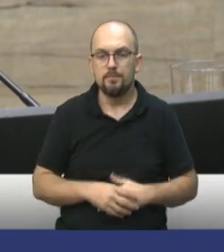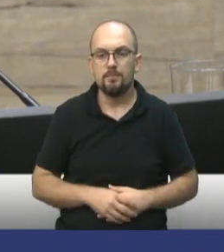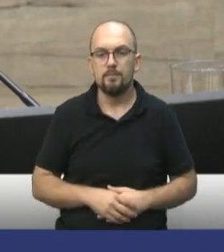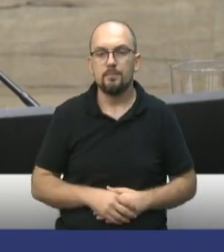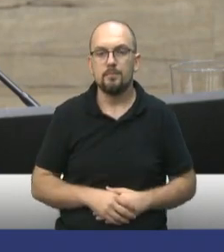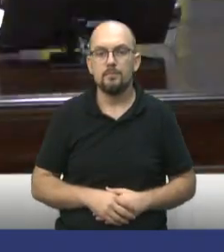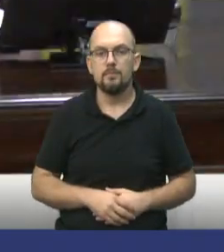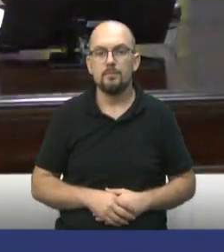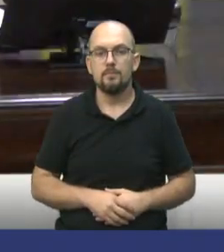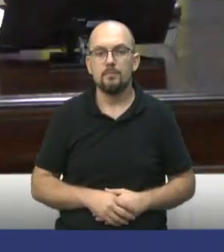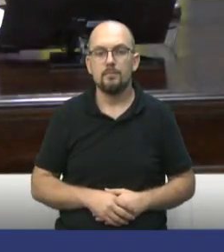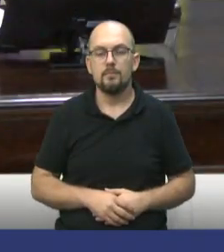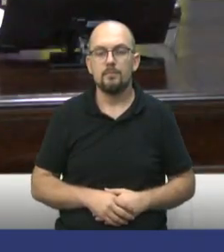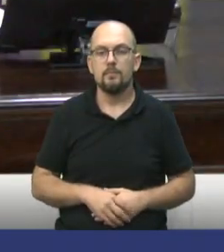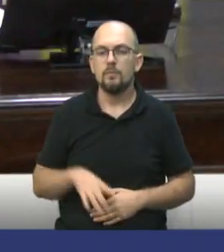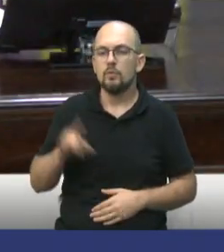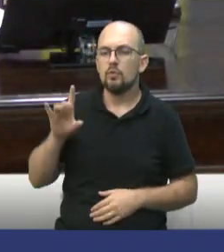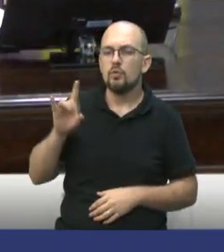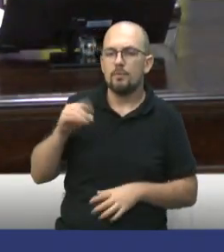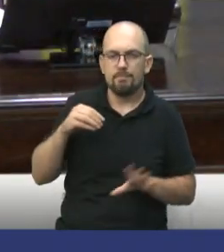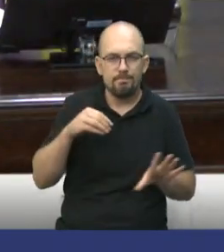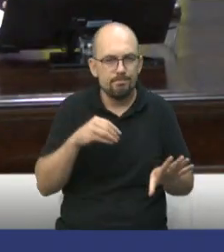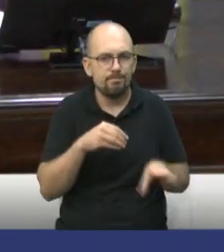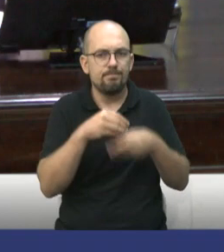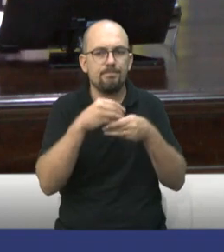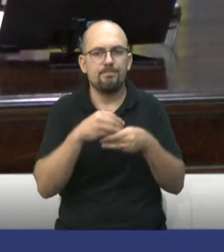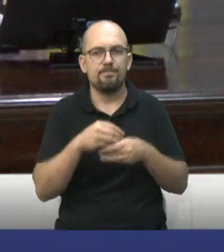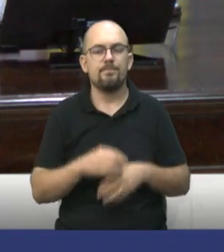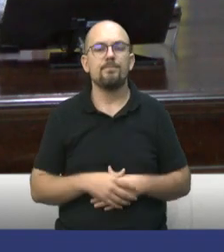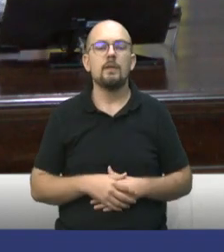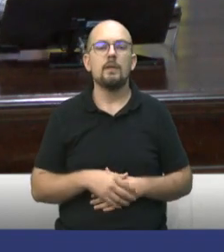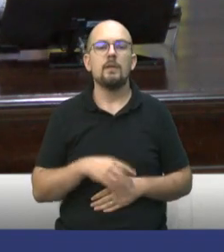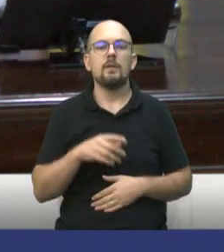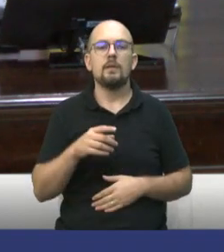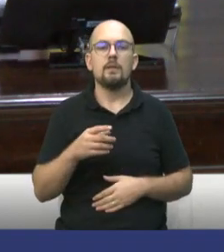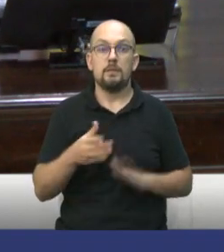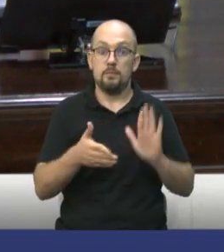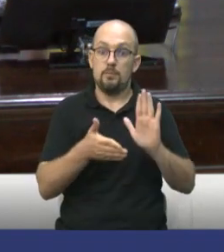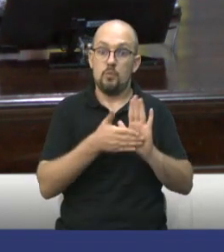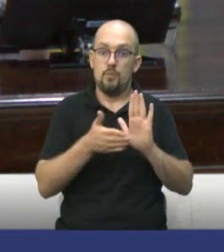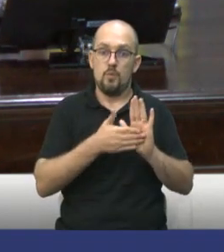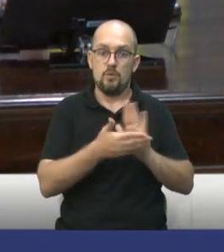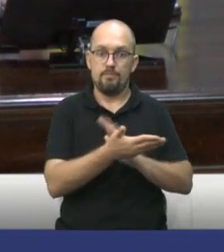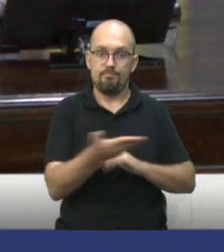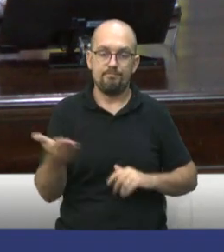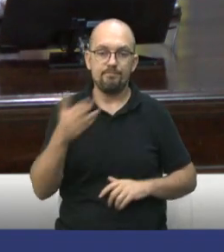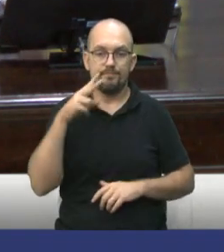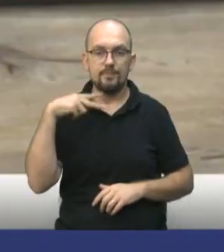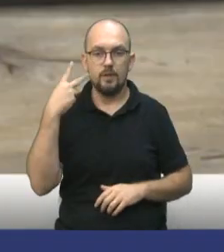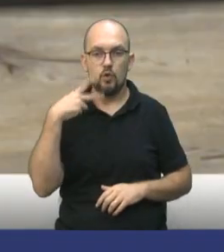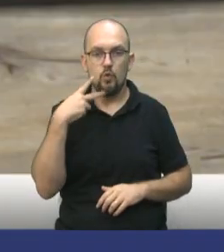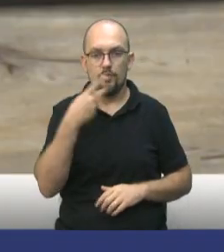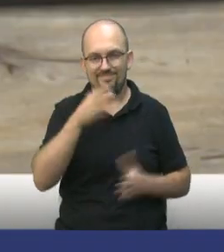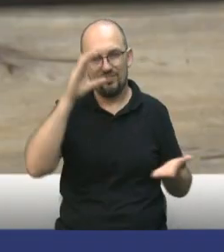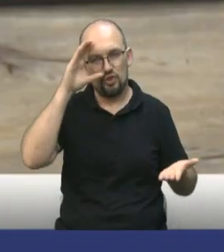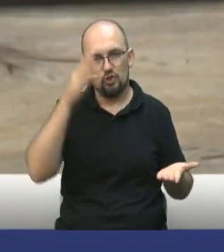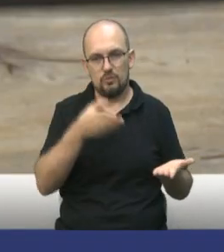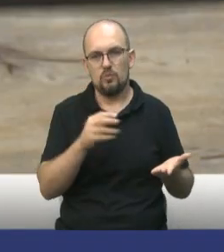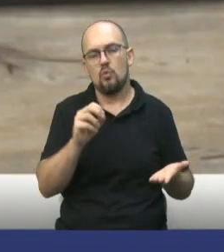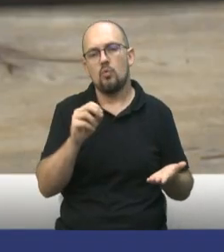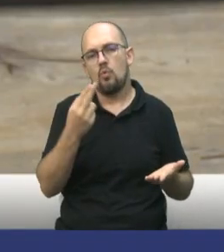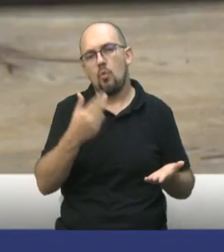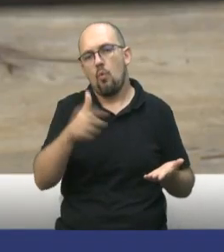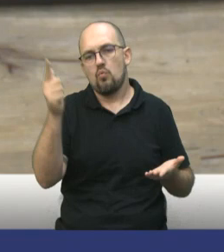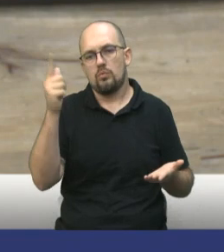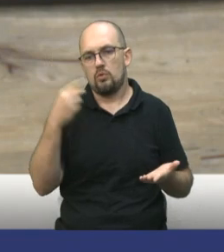Só um adendo aqui, era até uma proposição aos nobres vereadores, o vereador Chico Quevedo e aos demais pares